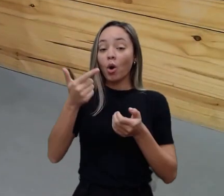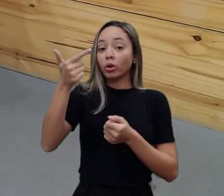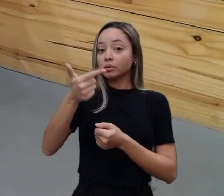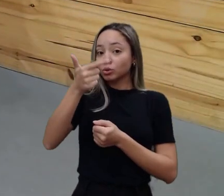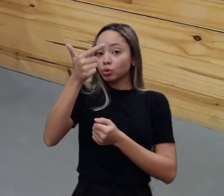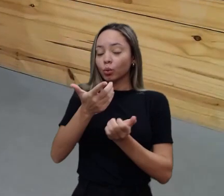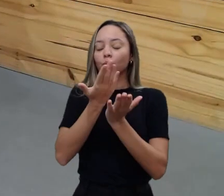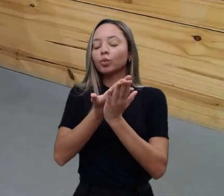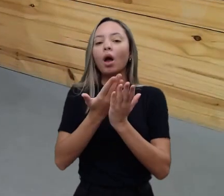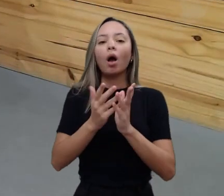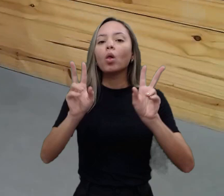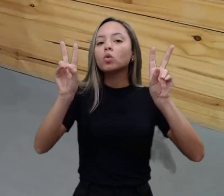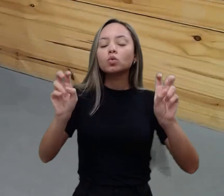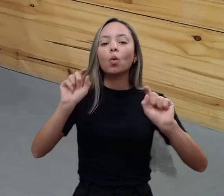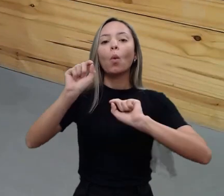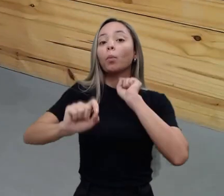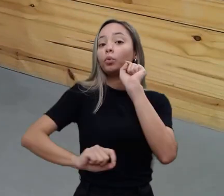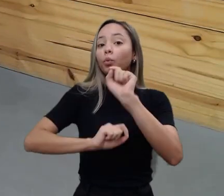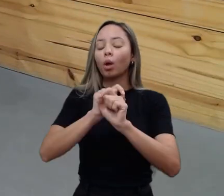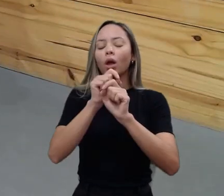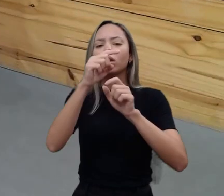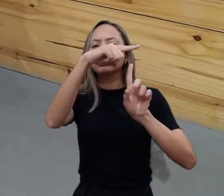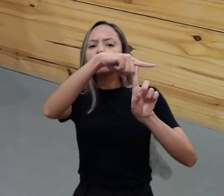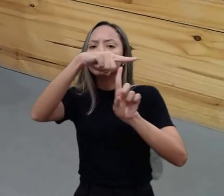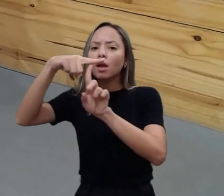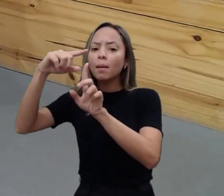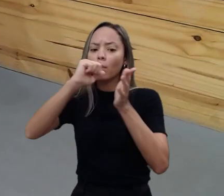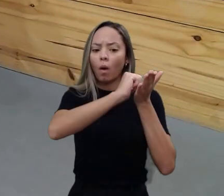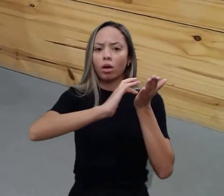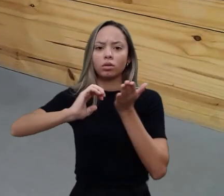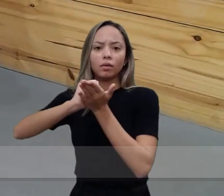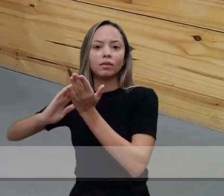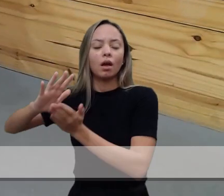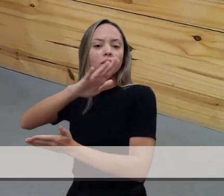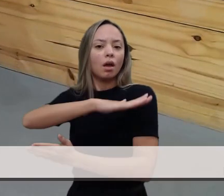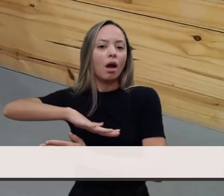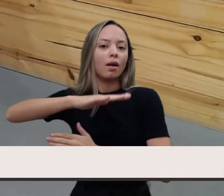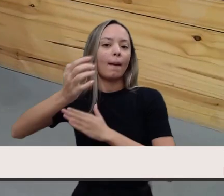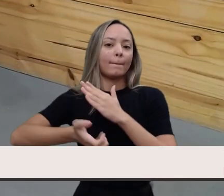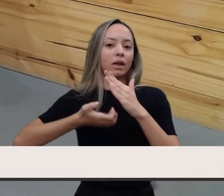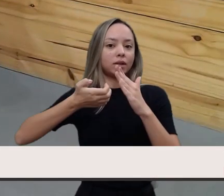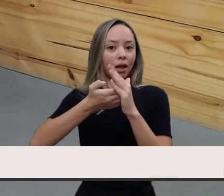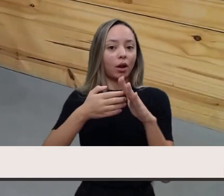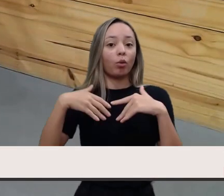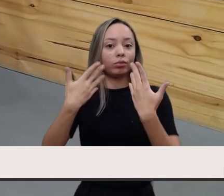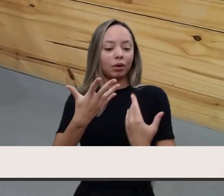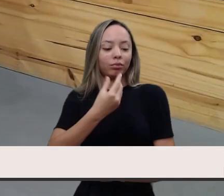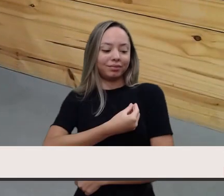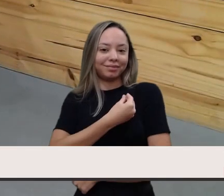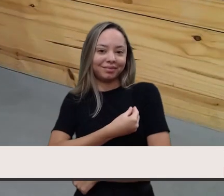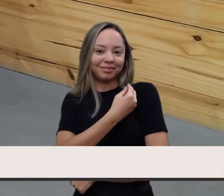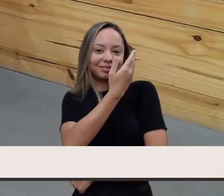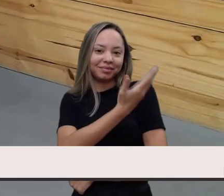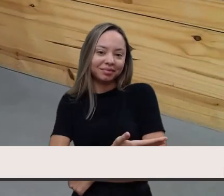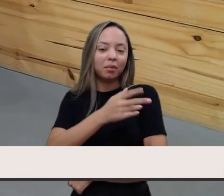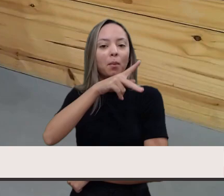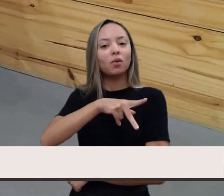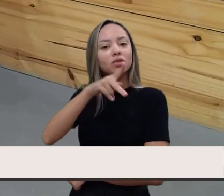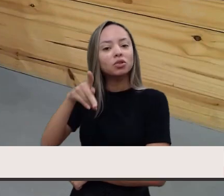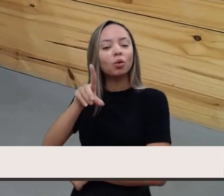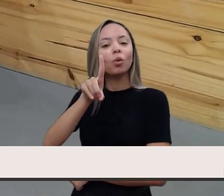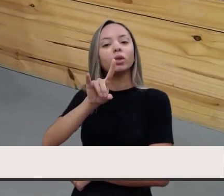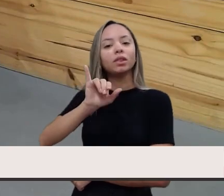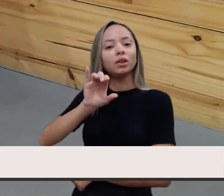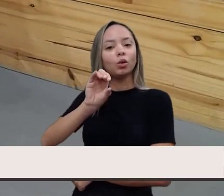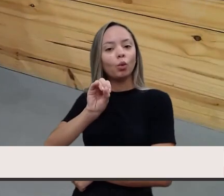tratar dos tipos de atividade empresarial. Estamos aqui na presença do professor Diogo, que vai estar aqui com a gente discutindo um pouquinho esse tema.